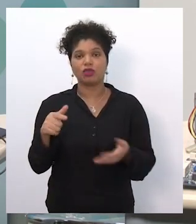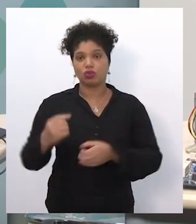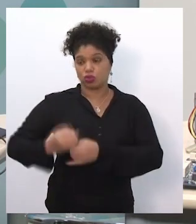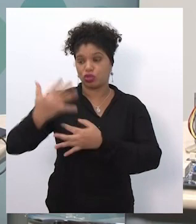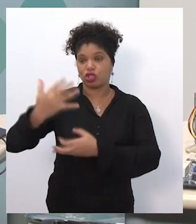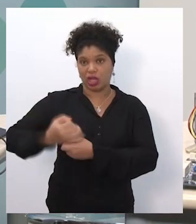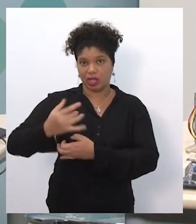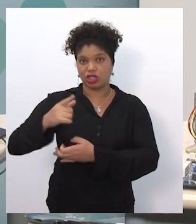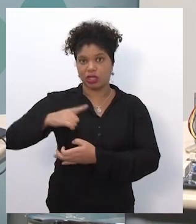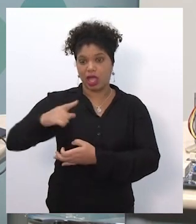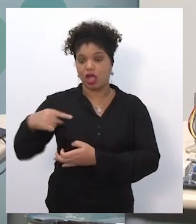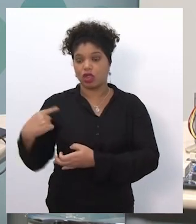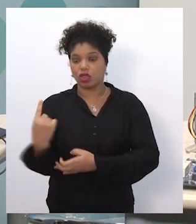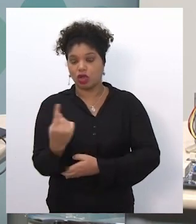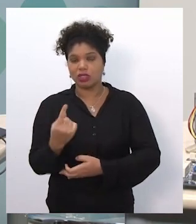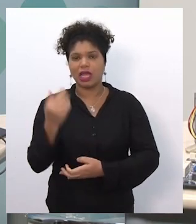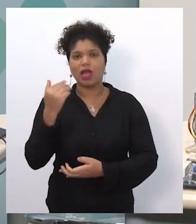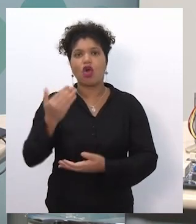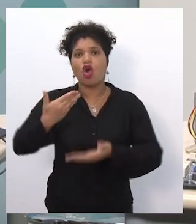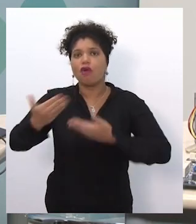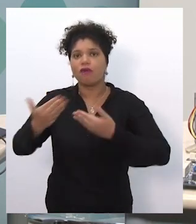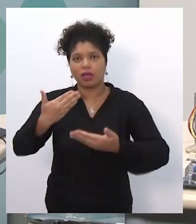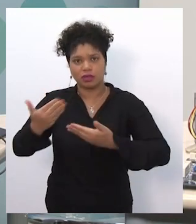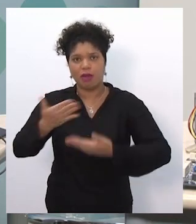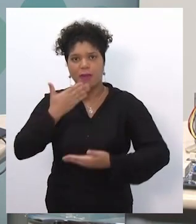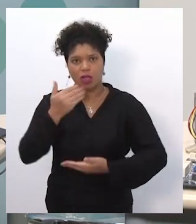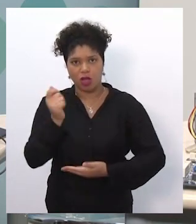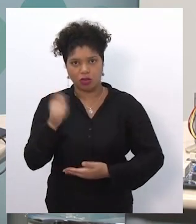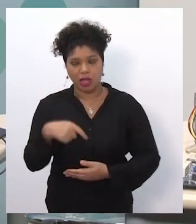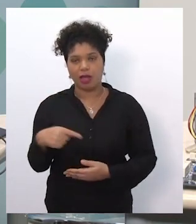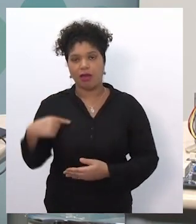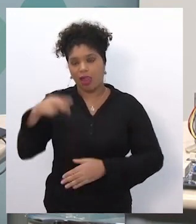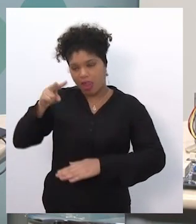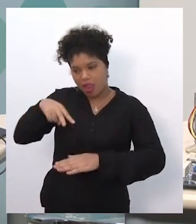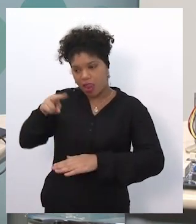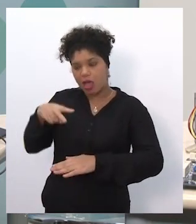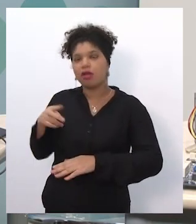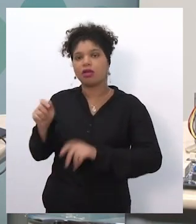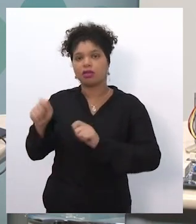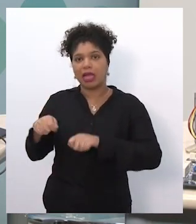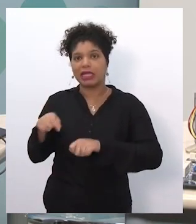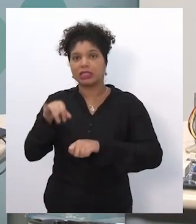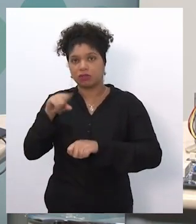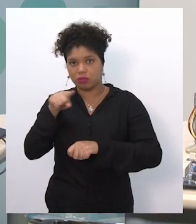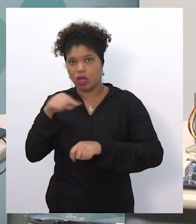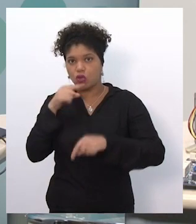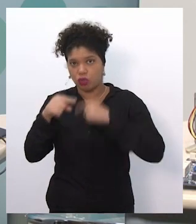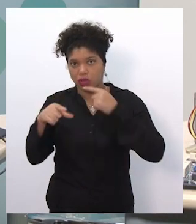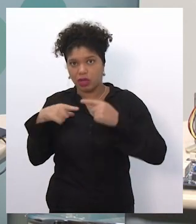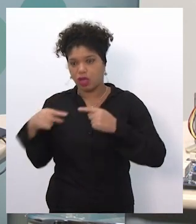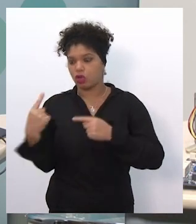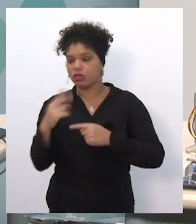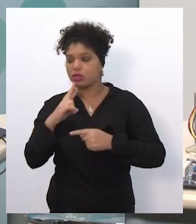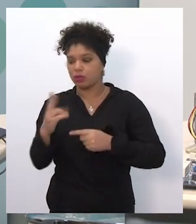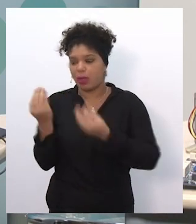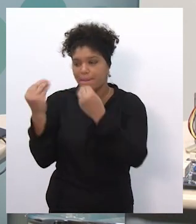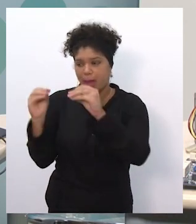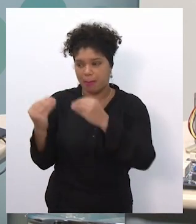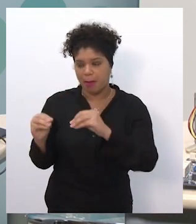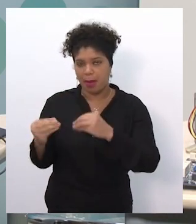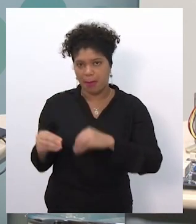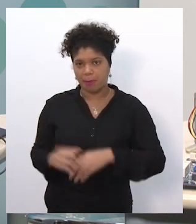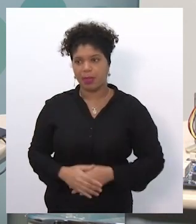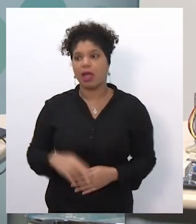vai aí lendo o chat, colocando para vocês, né? Colocando a dúvida de vocês. E lembrando sempre que